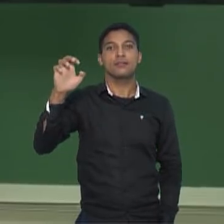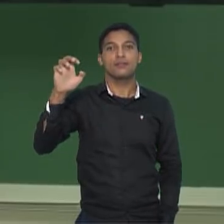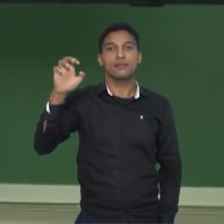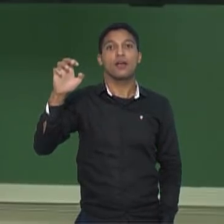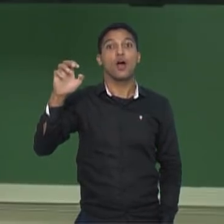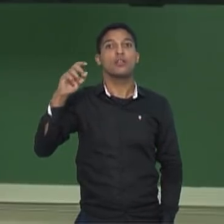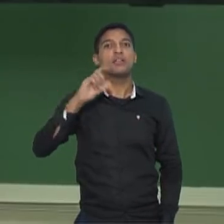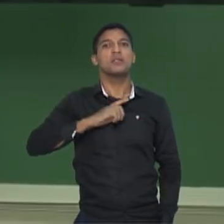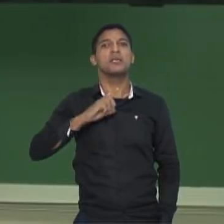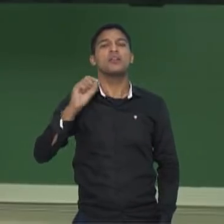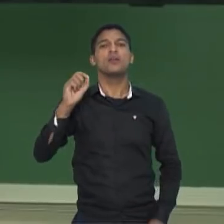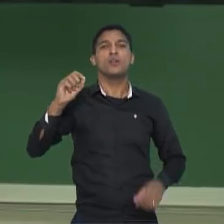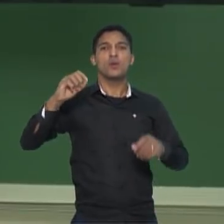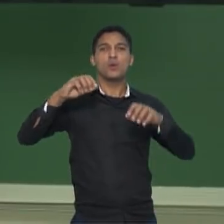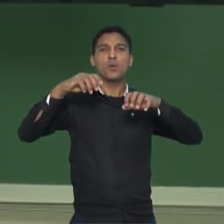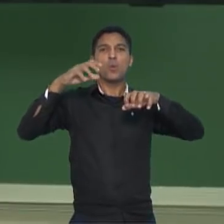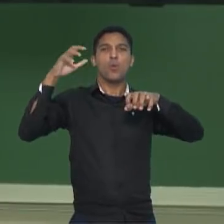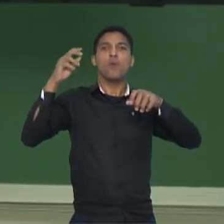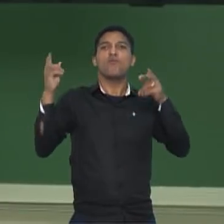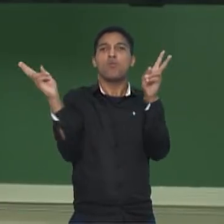e a temperatura.